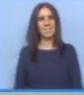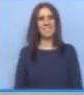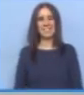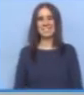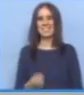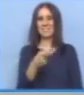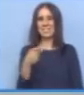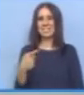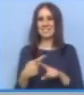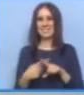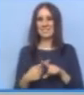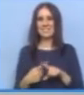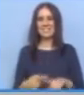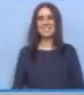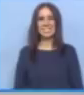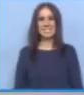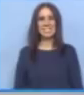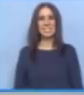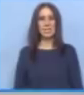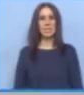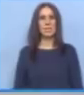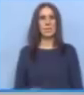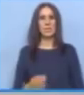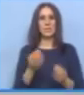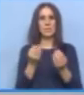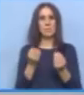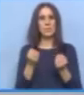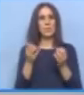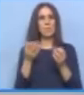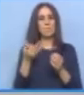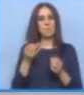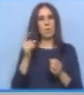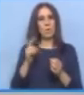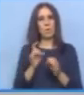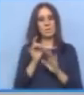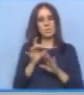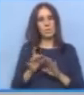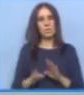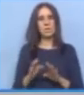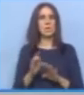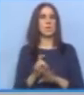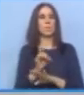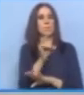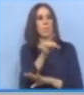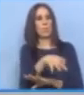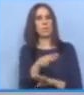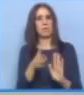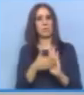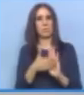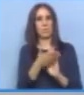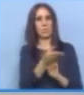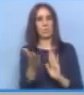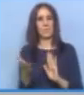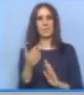esta. Sacudi o pó dos vossos pés como testemunho contra eles. O que é que